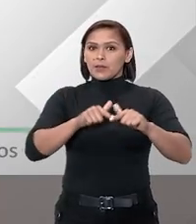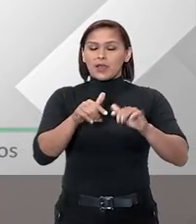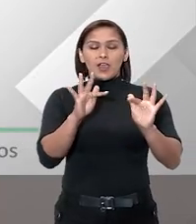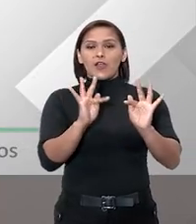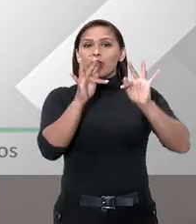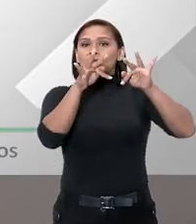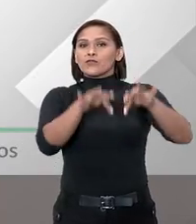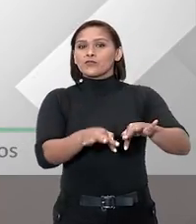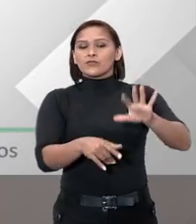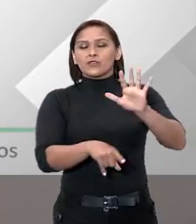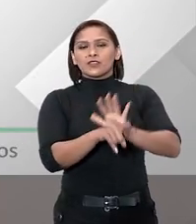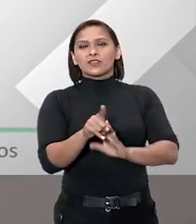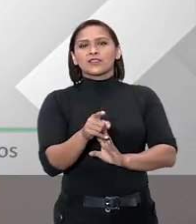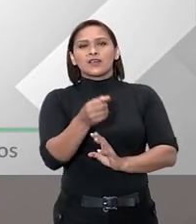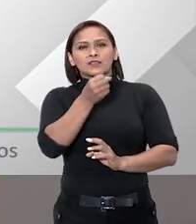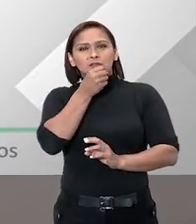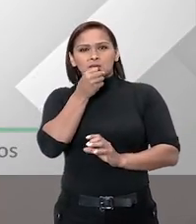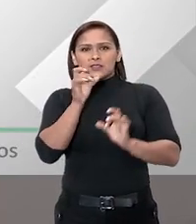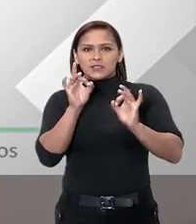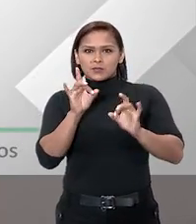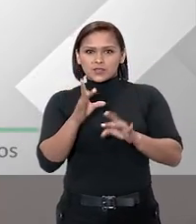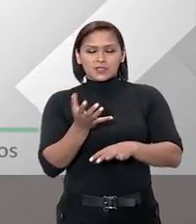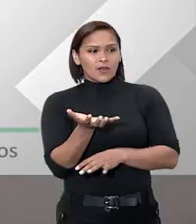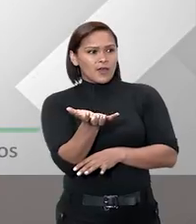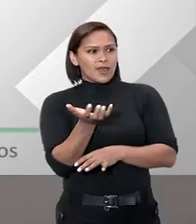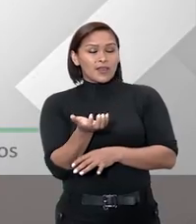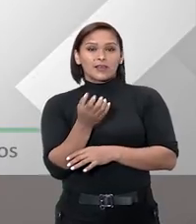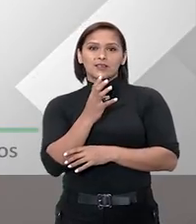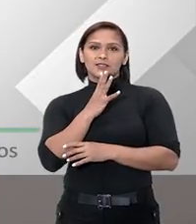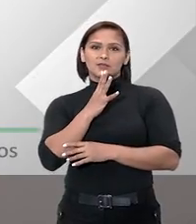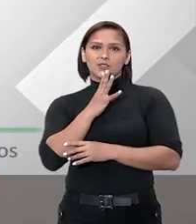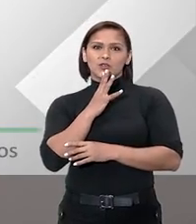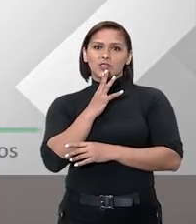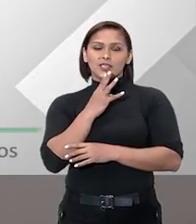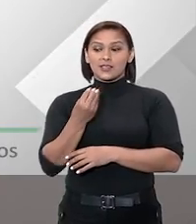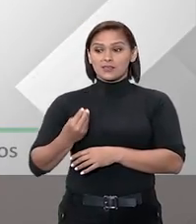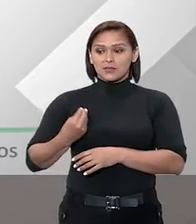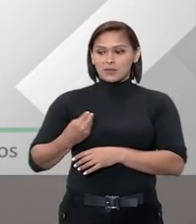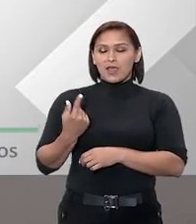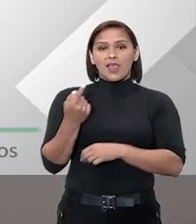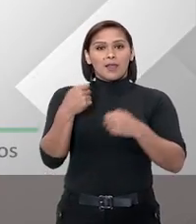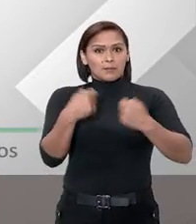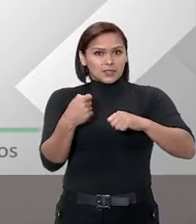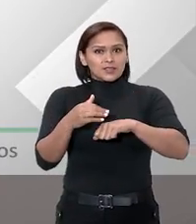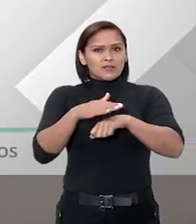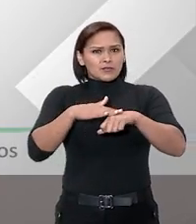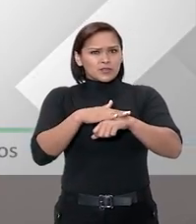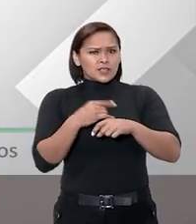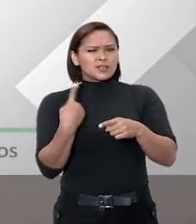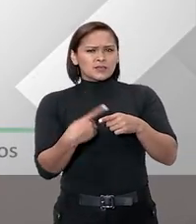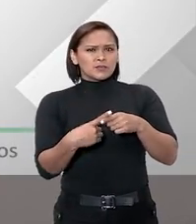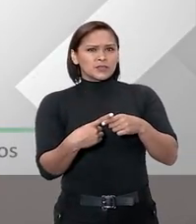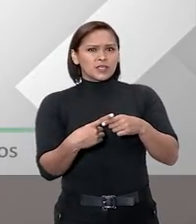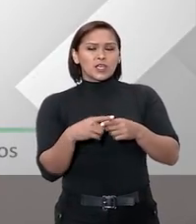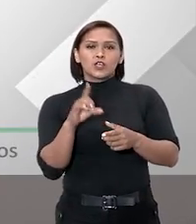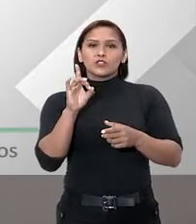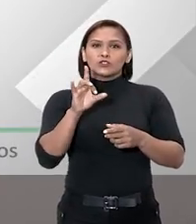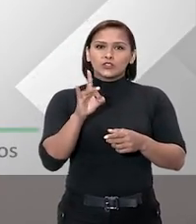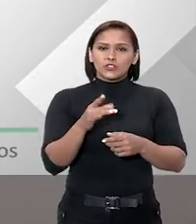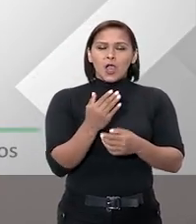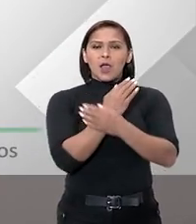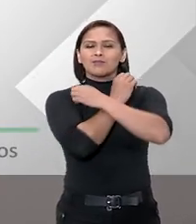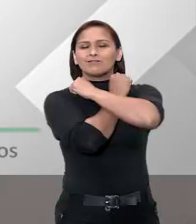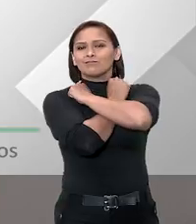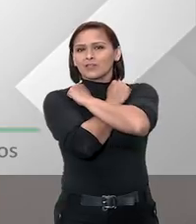ao final do depoimento especial, ela quis me conhecer, ela quis conversar comigo. Sabem para quê? Apenas para me